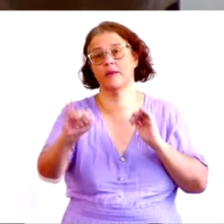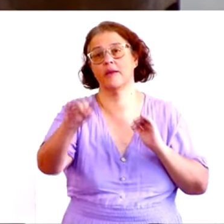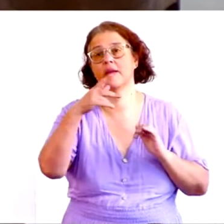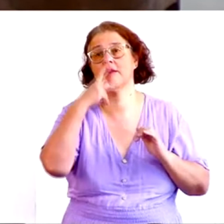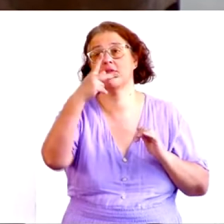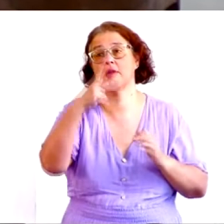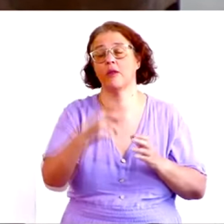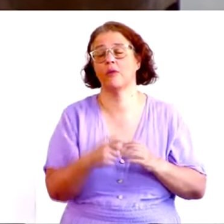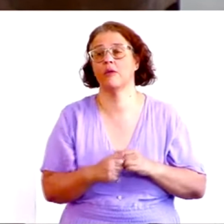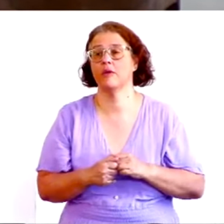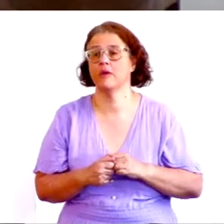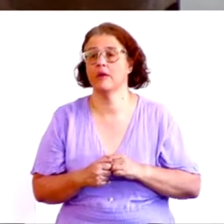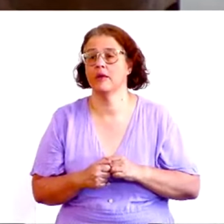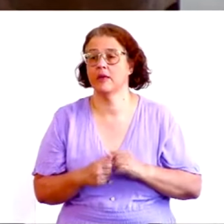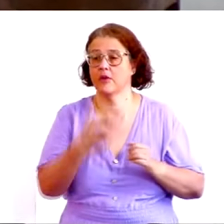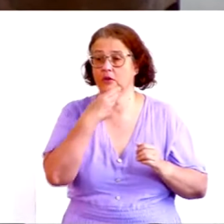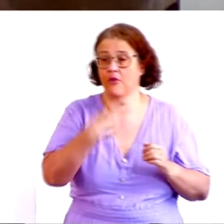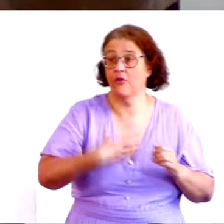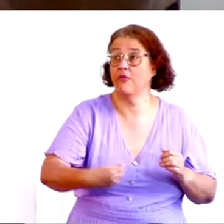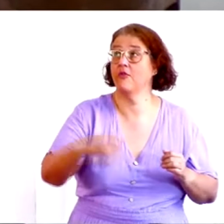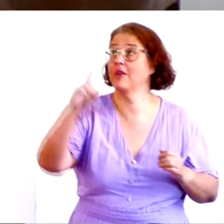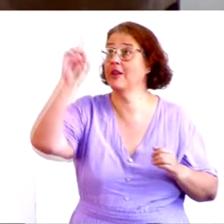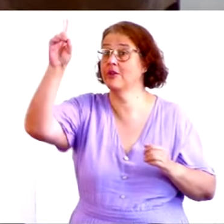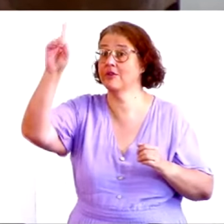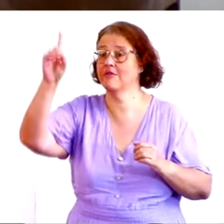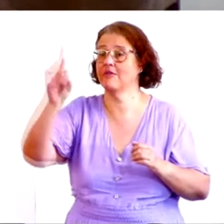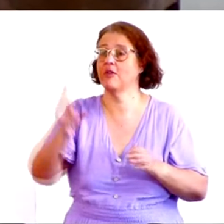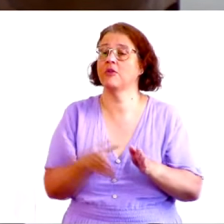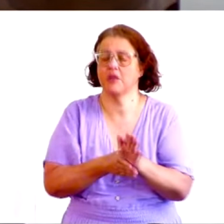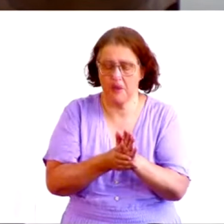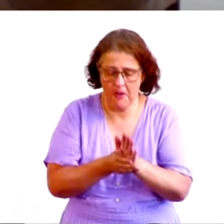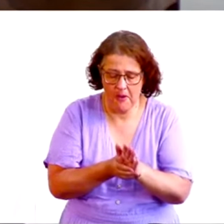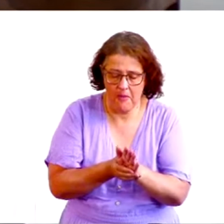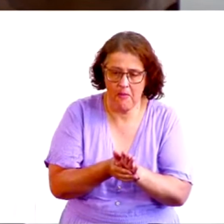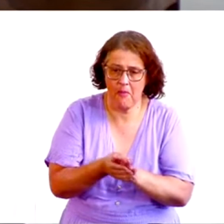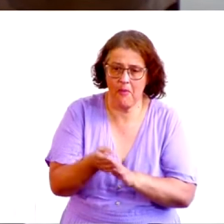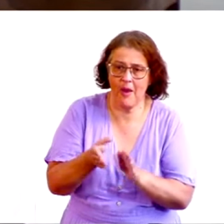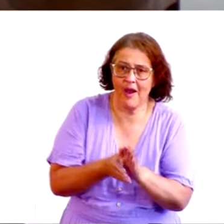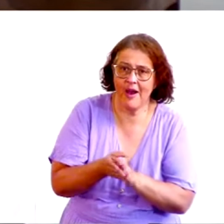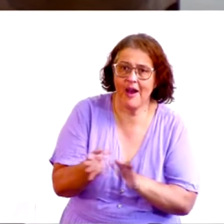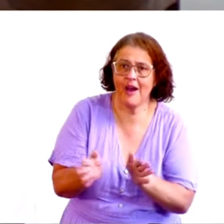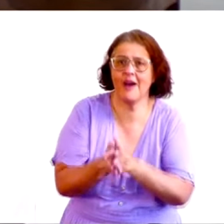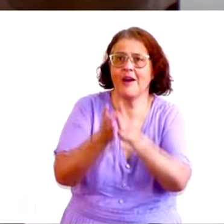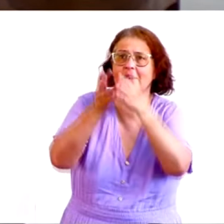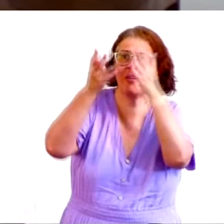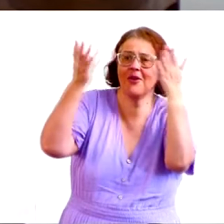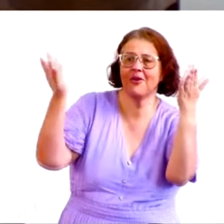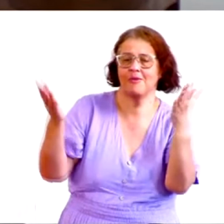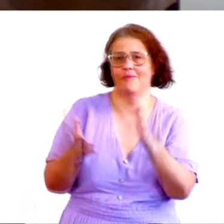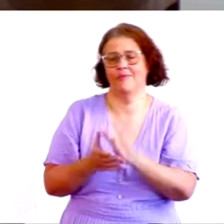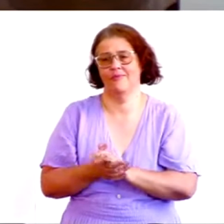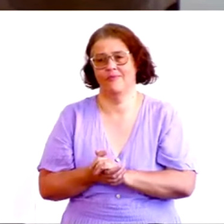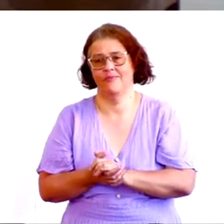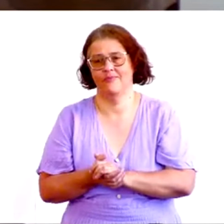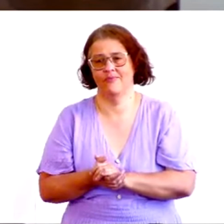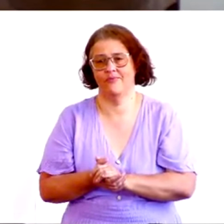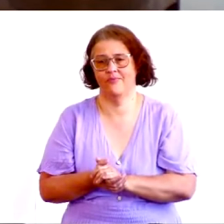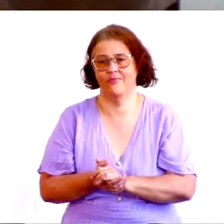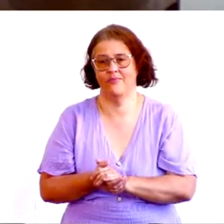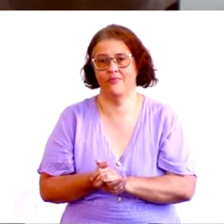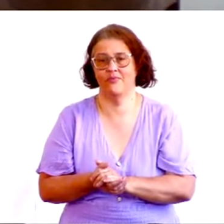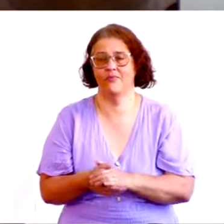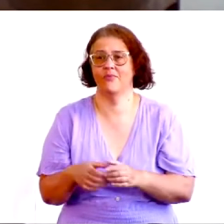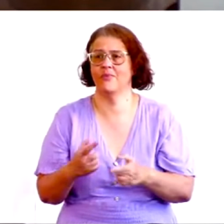o senhor Jesus Cristo seria o maravilhoso conselheiro a minha perspectiva é nessas horas de sequidão